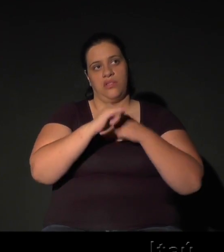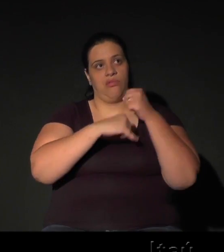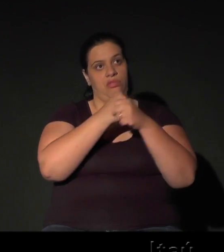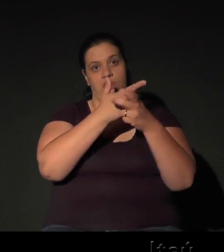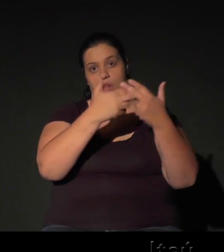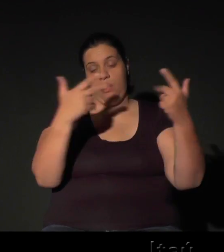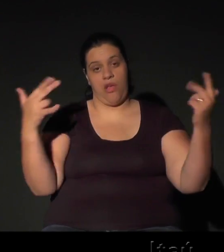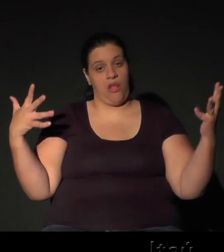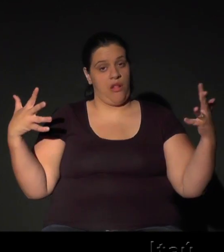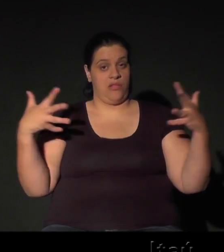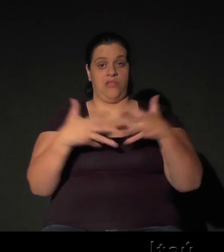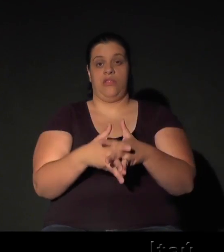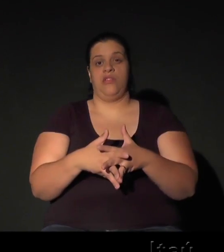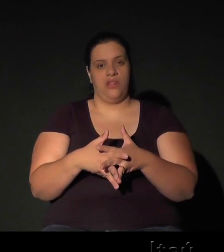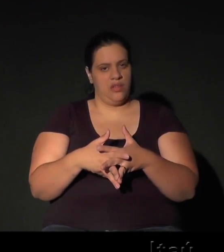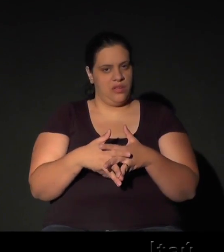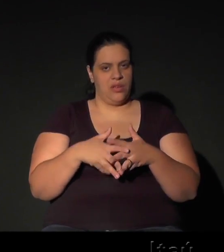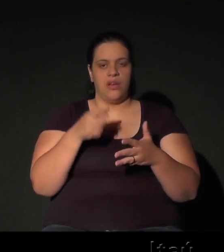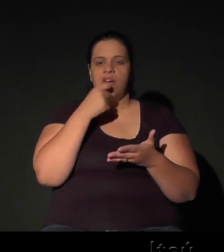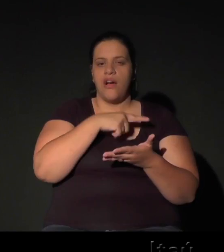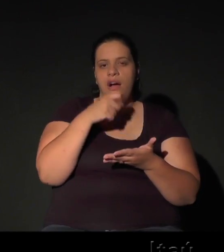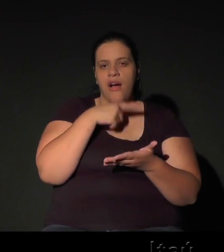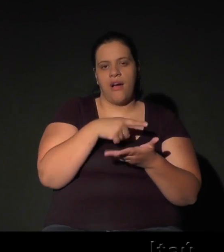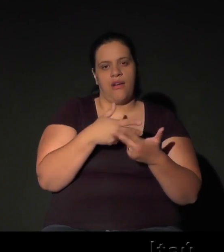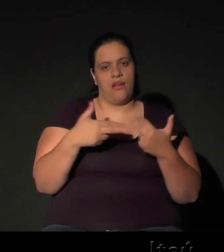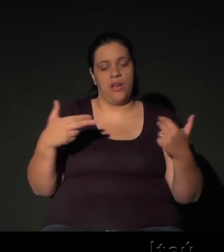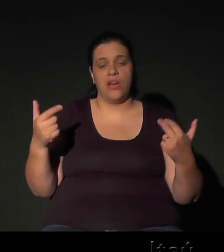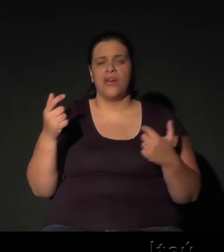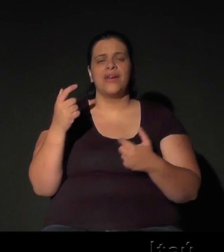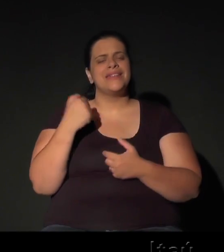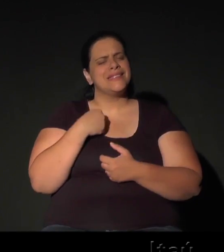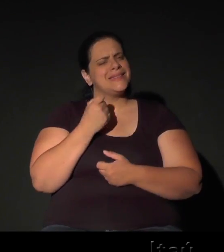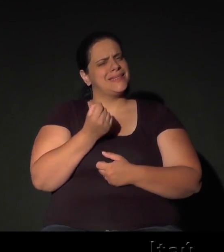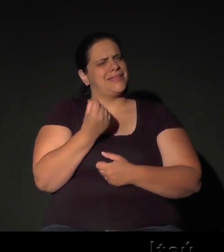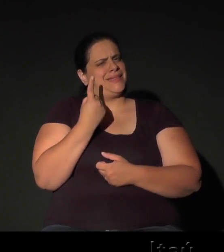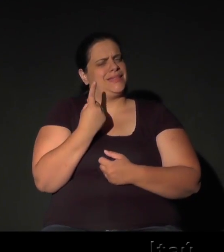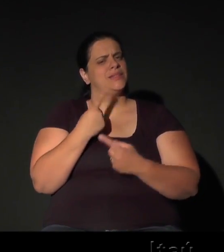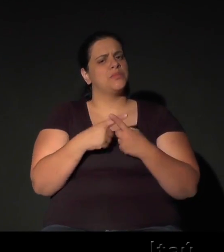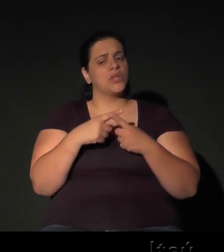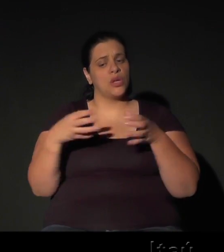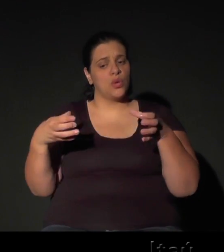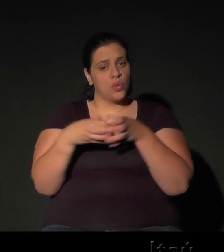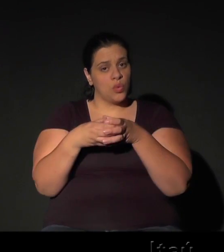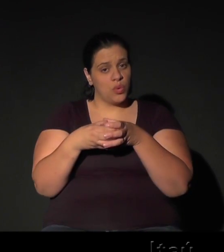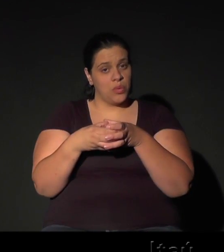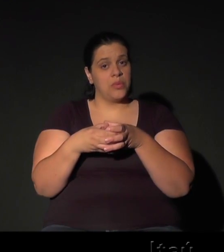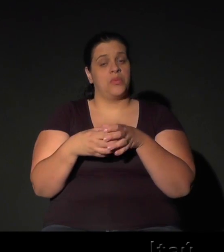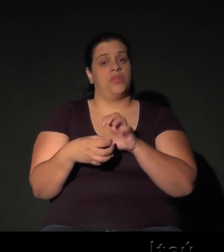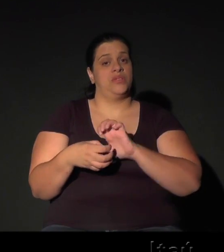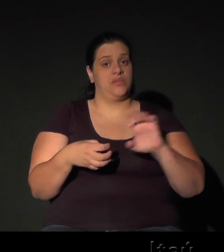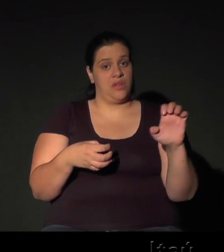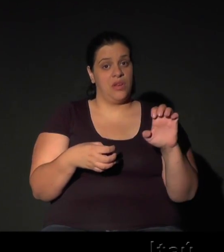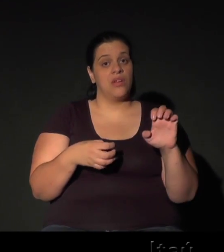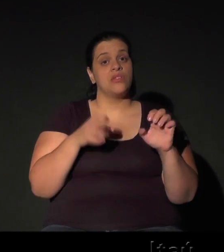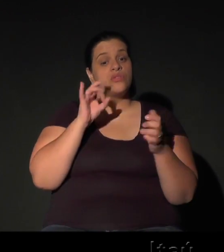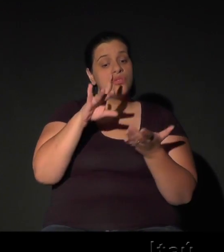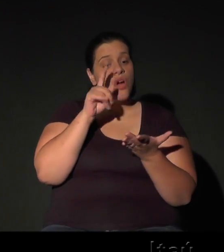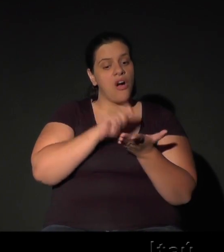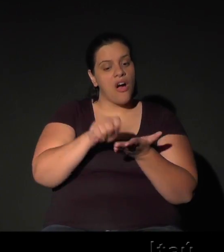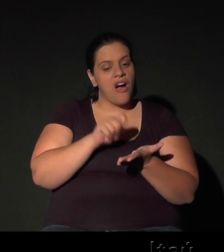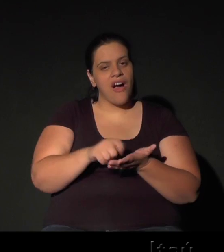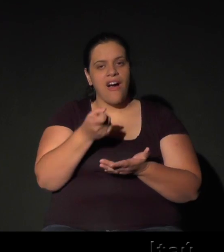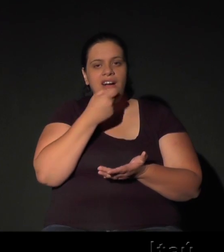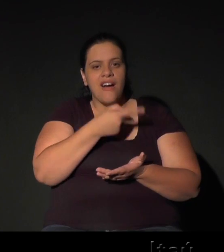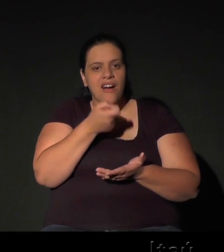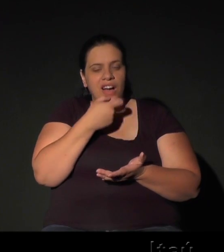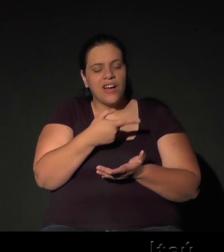enlouquecidas né chargistas Aí eu acho engraçado que os caras de esquerda eles só fazem charge em relação